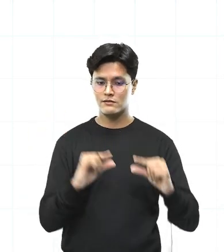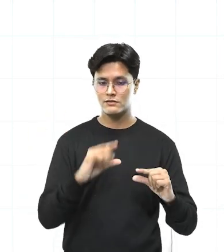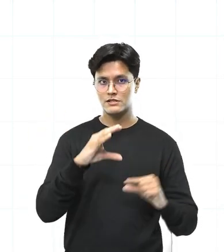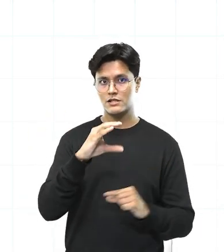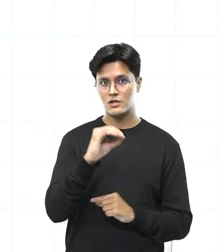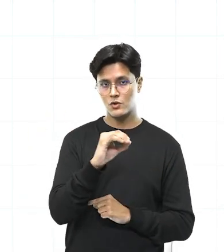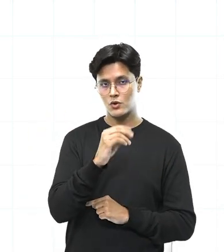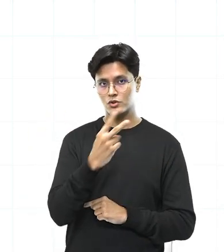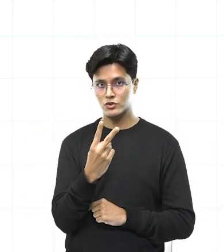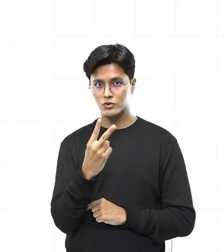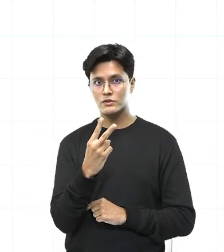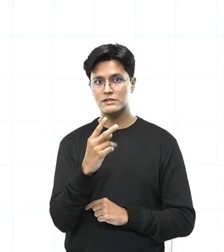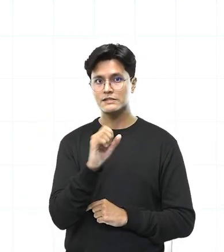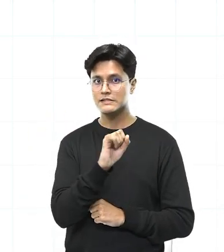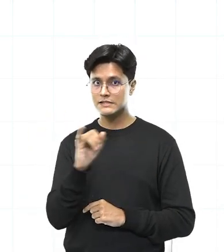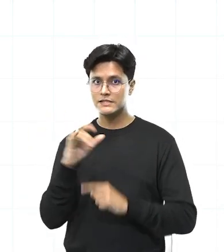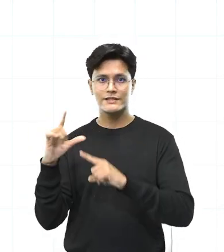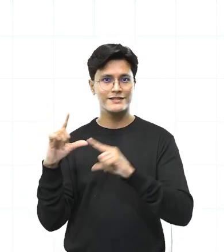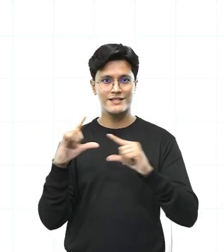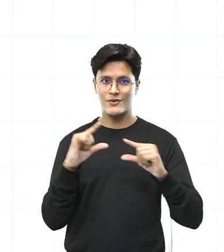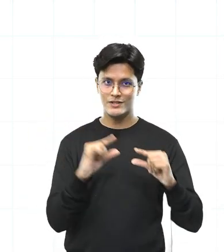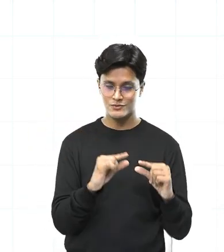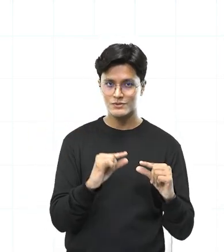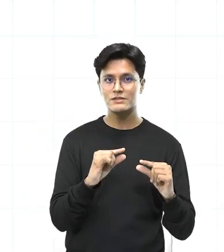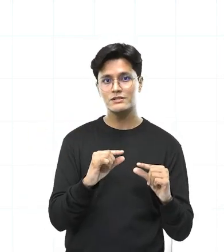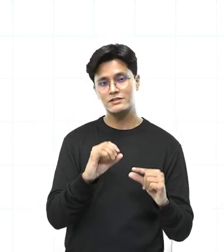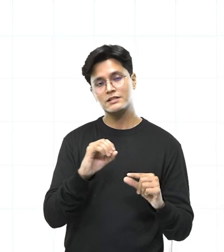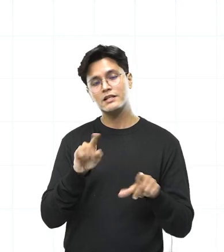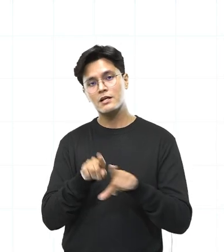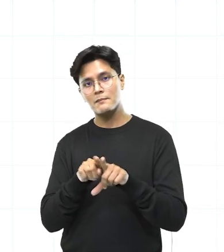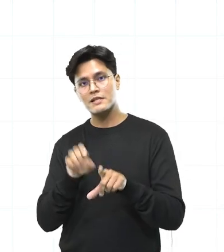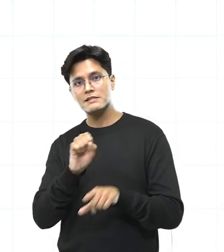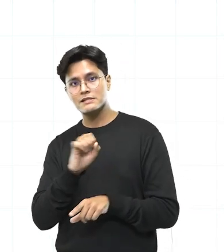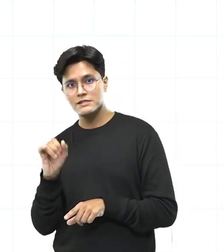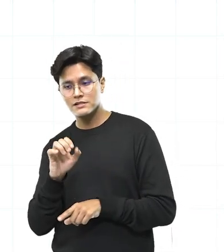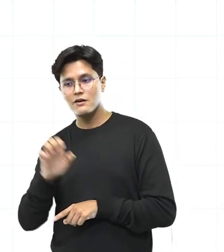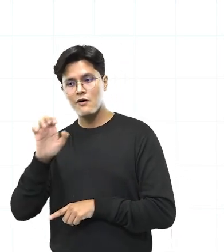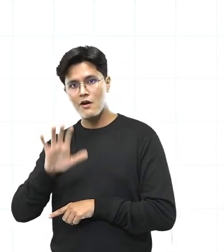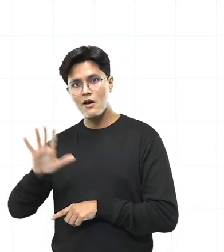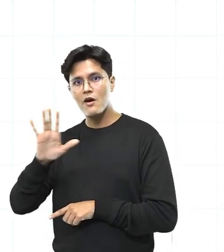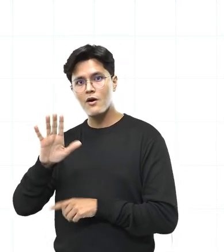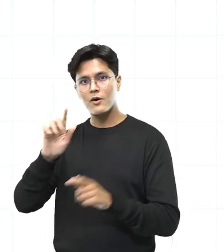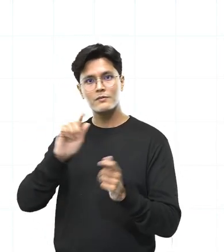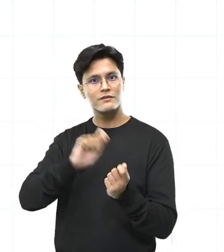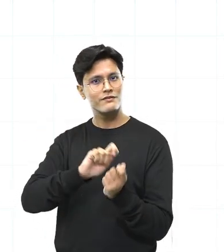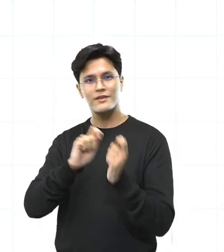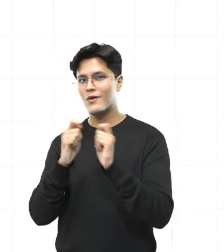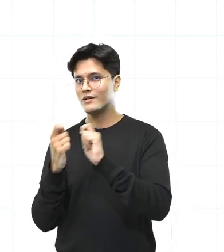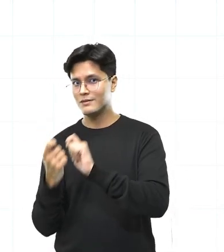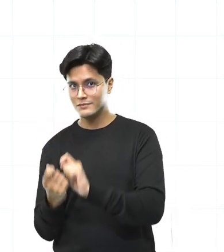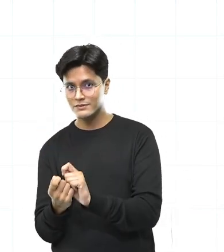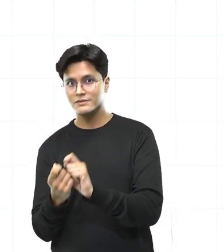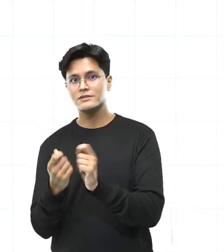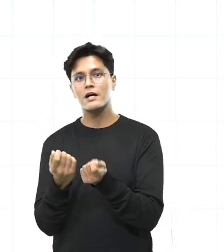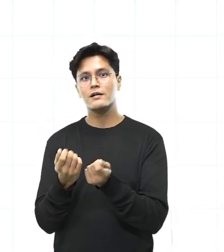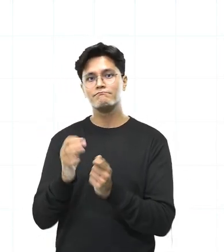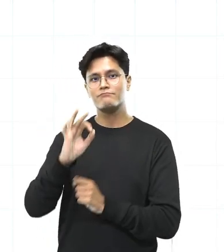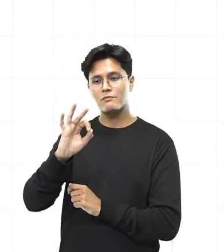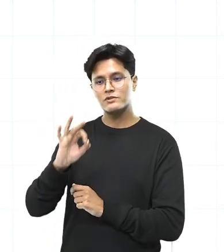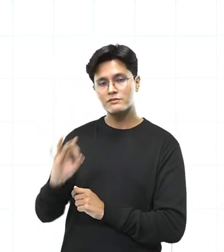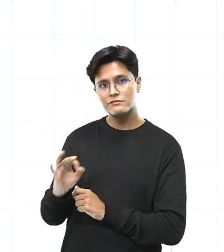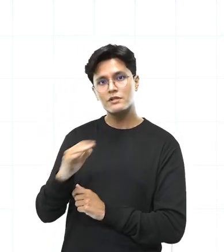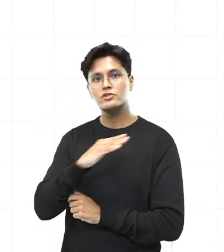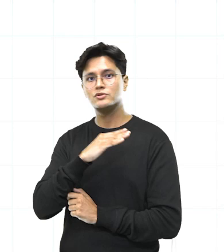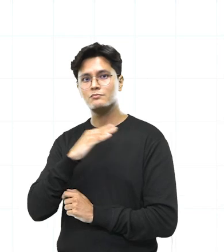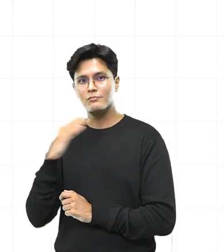não forem suficientes e se o continente não se adaptar, a taxa de mortos passaria de